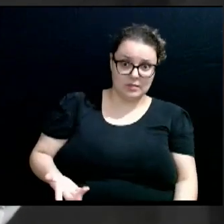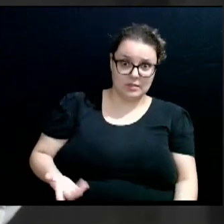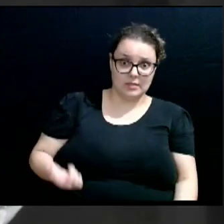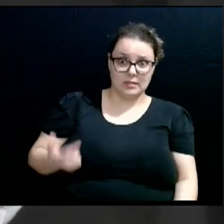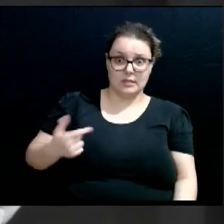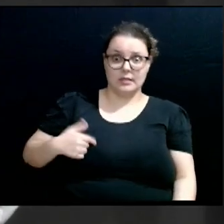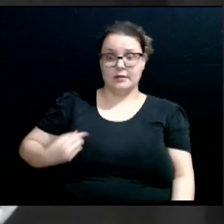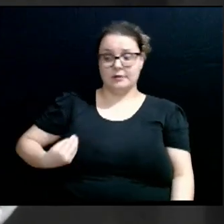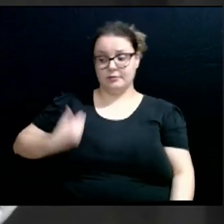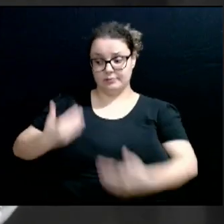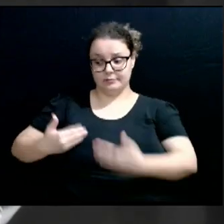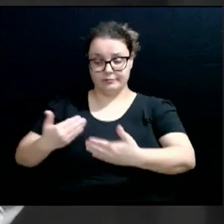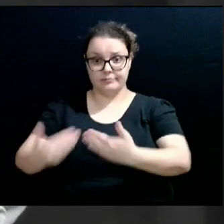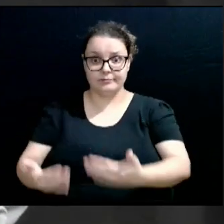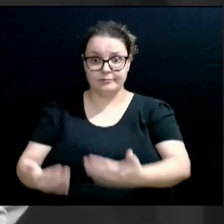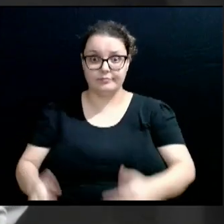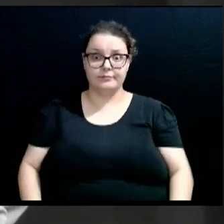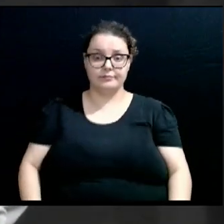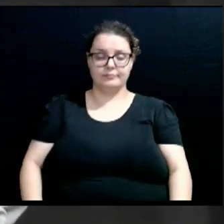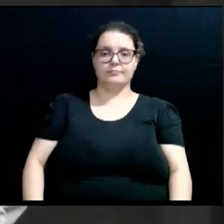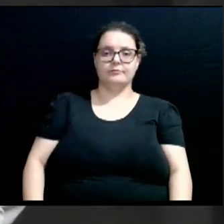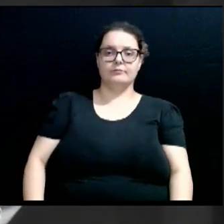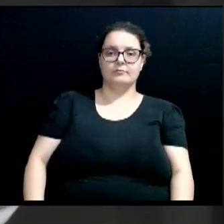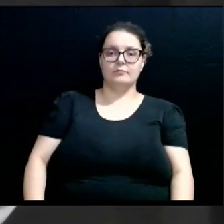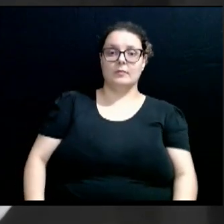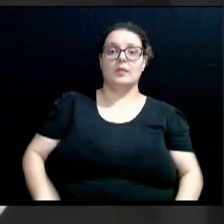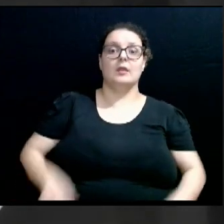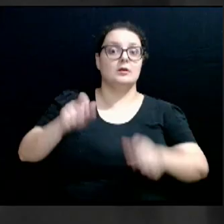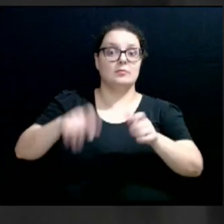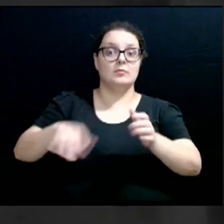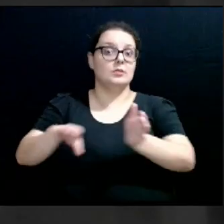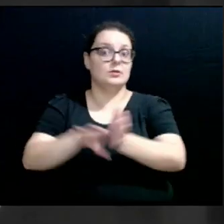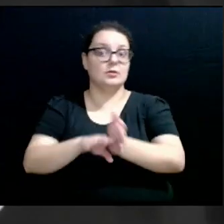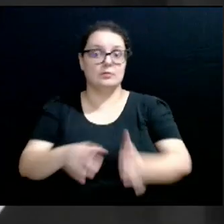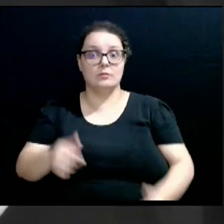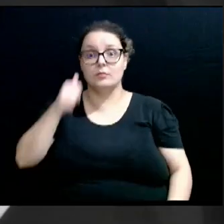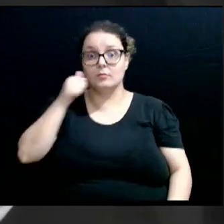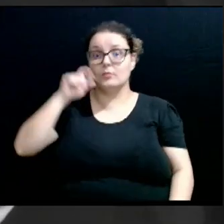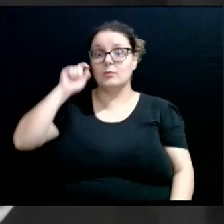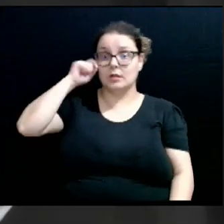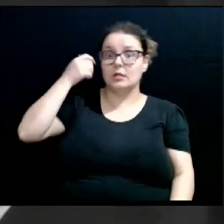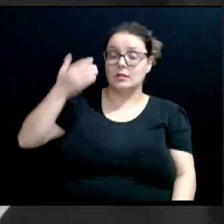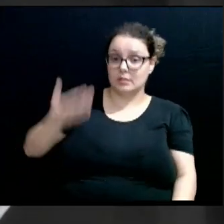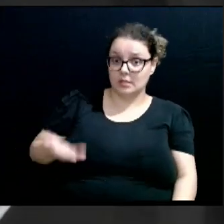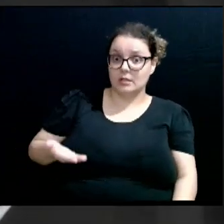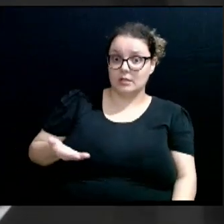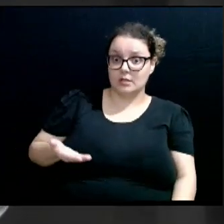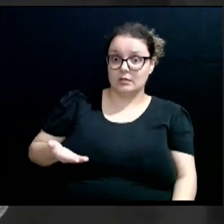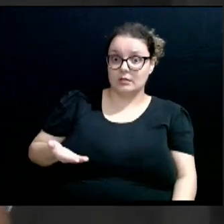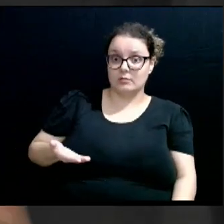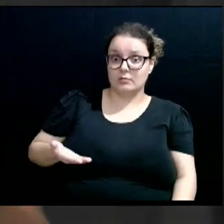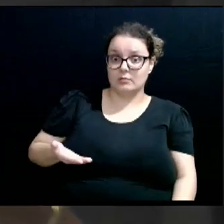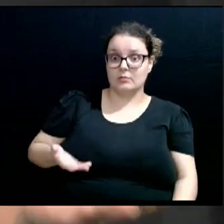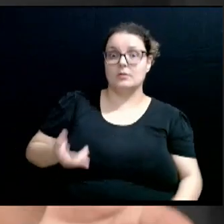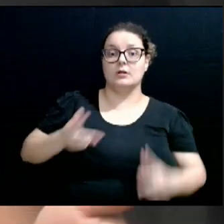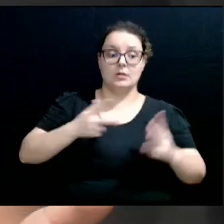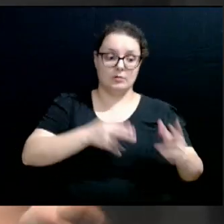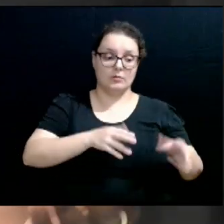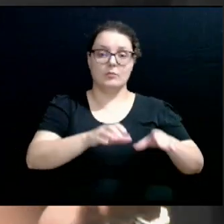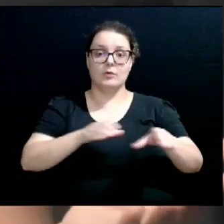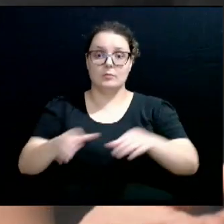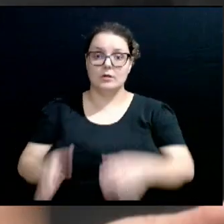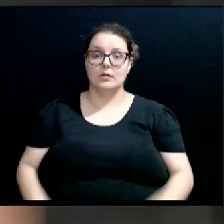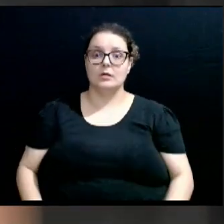situações de pessoas chegarem por ser mulher negra e estar como coordenadora, de conversar